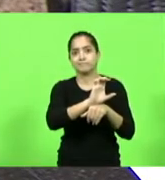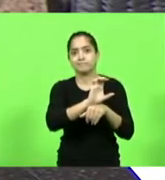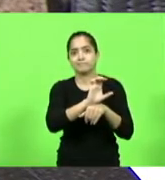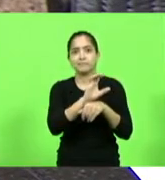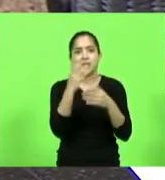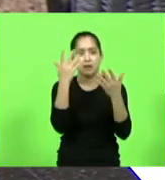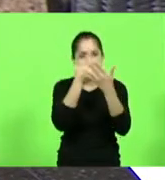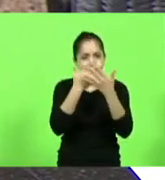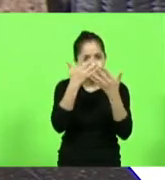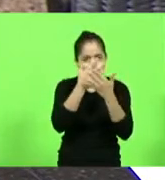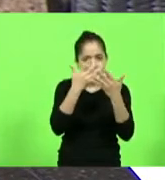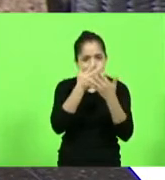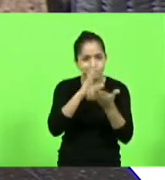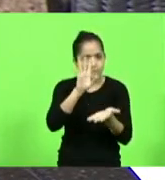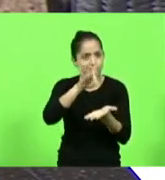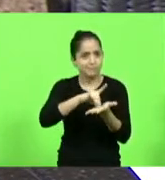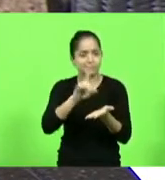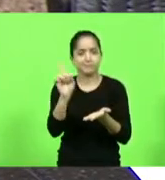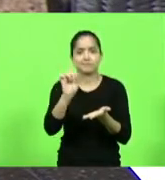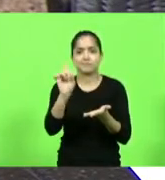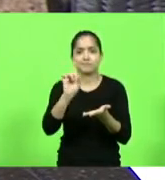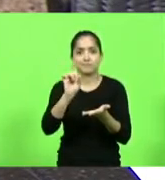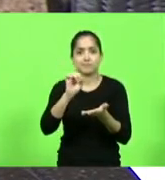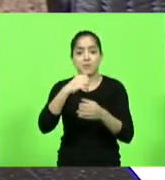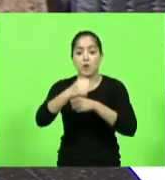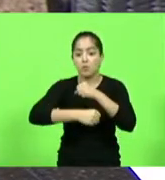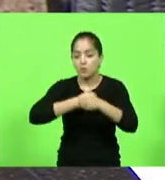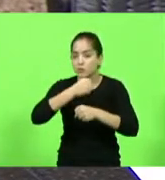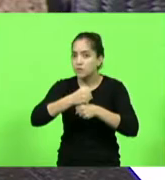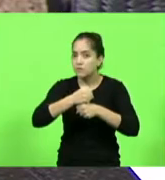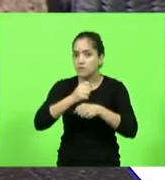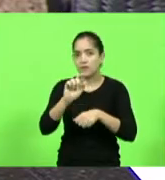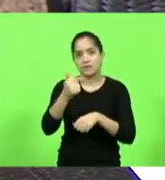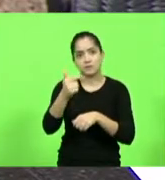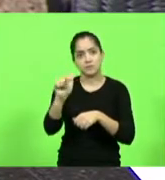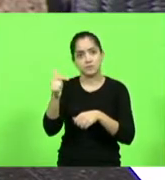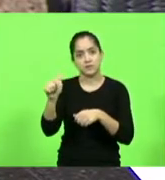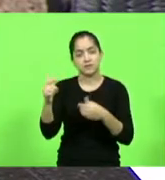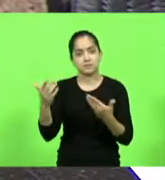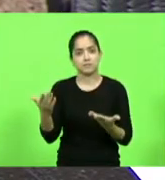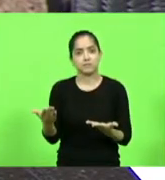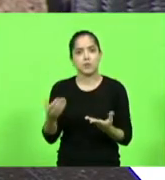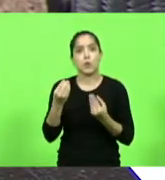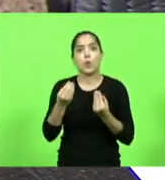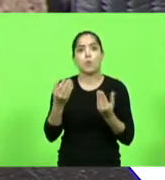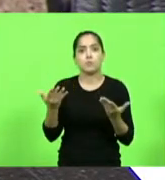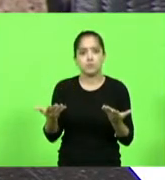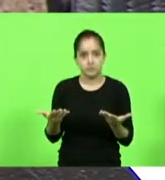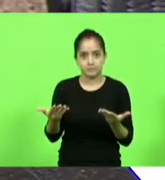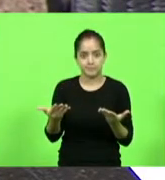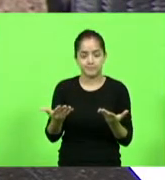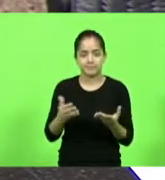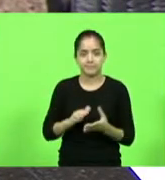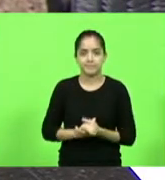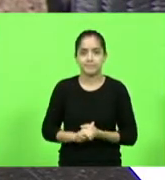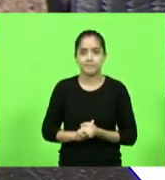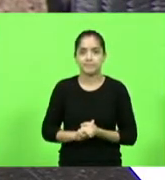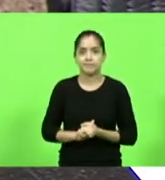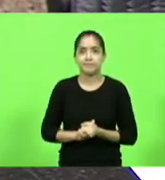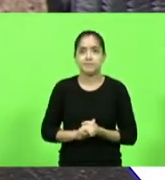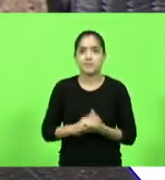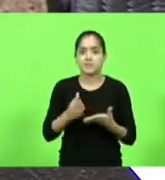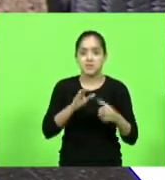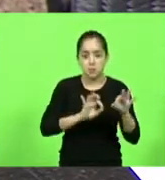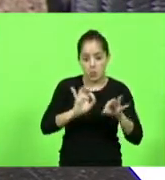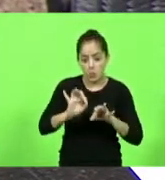superávit. Isso não é real. Ano que vem não tem mais isso, não. E aí, como é que vai estar a casa? Se a gente não arrumou a